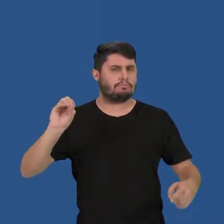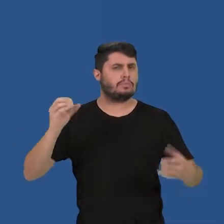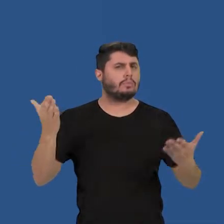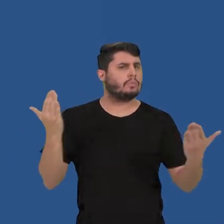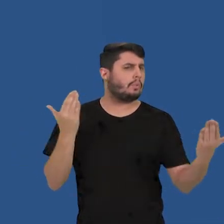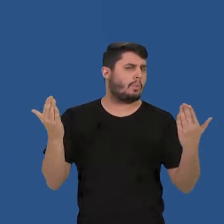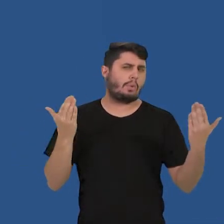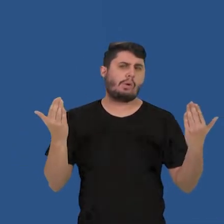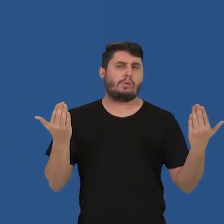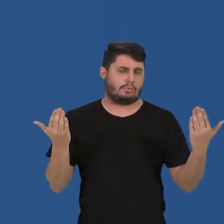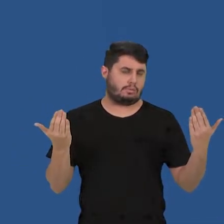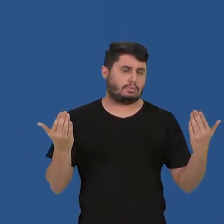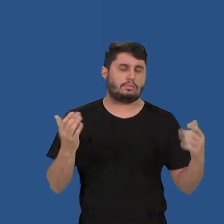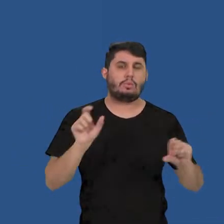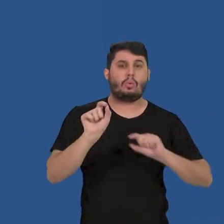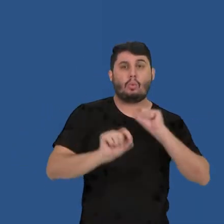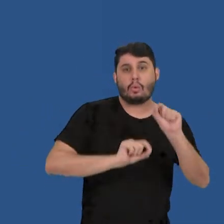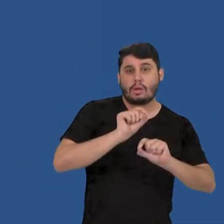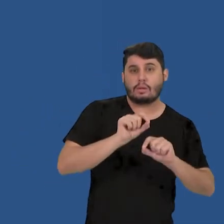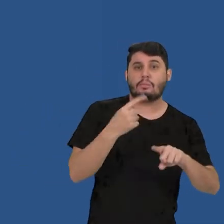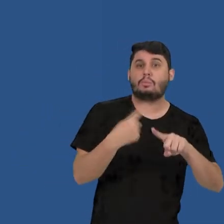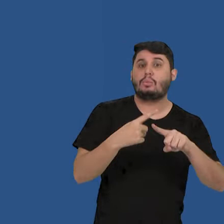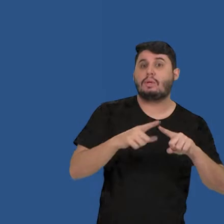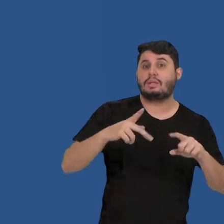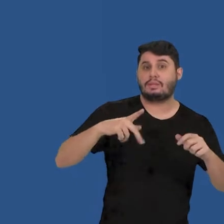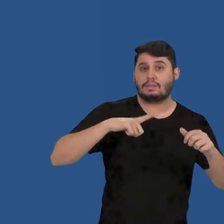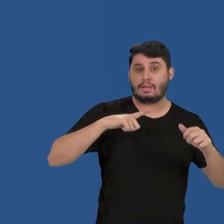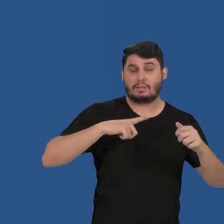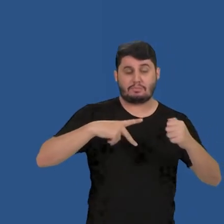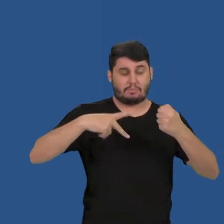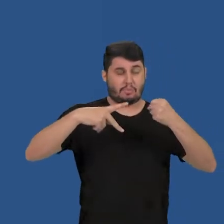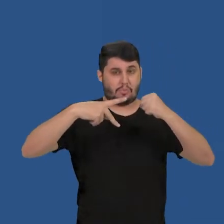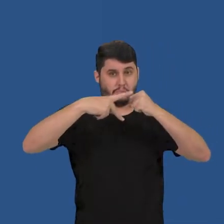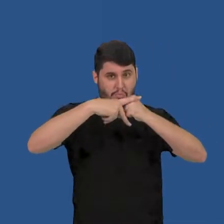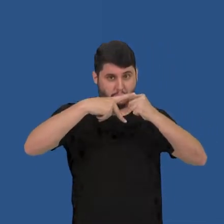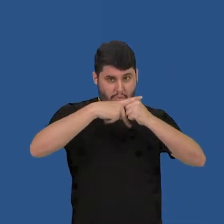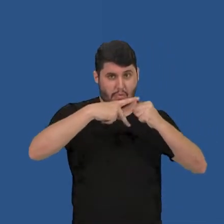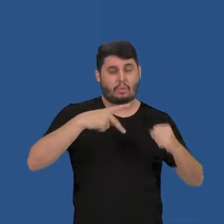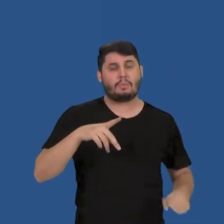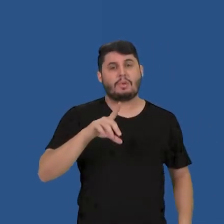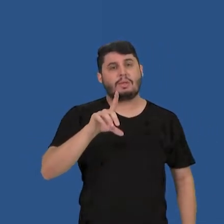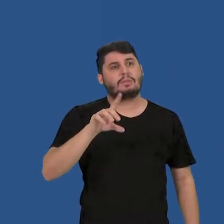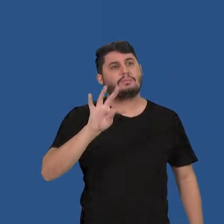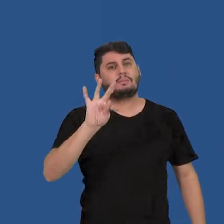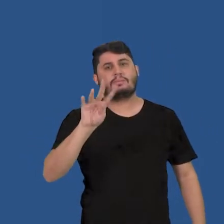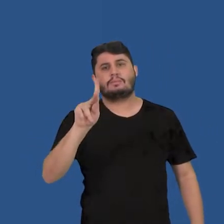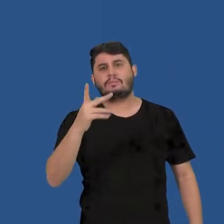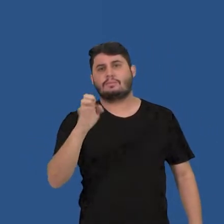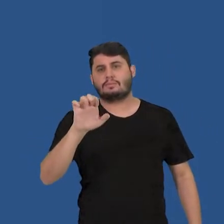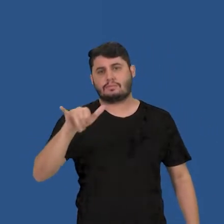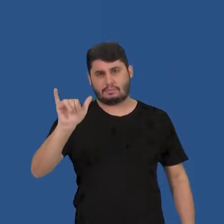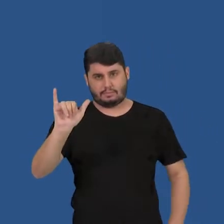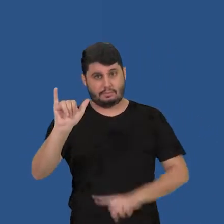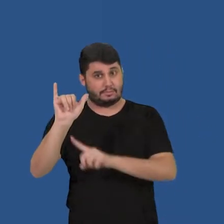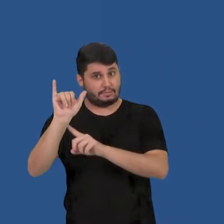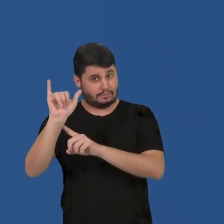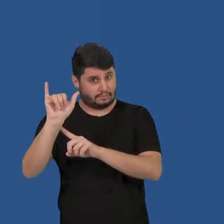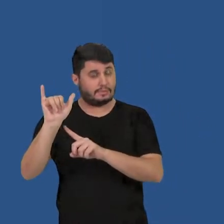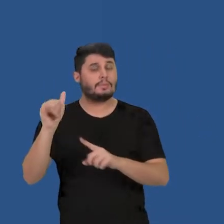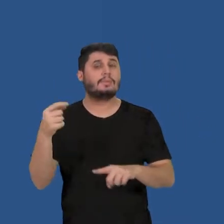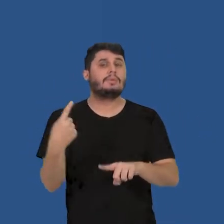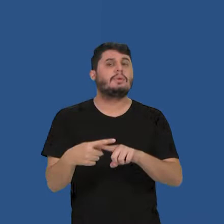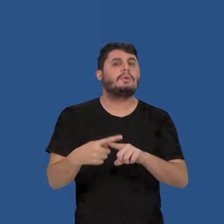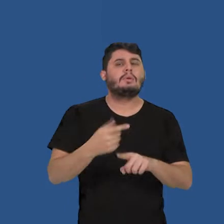they. Quem é esse they aqui? São as pessoas, ó. Todo mundo me dizia, né? Então, quando eu tinha 10, eles diziam que eu devia ser